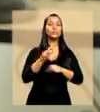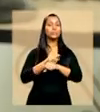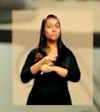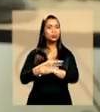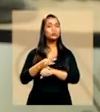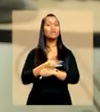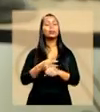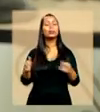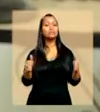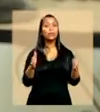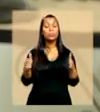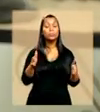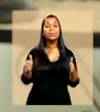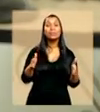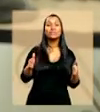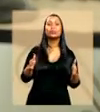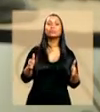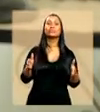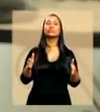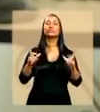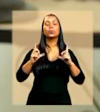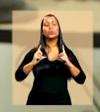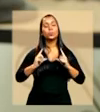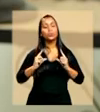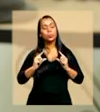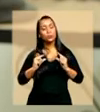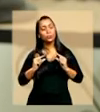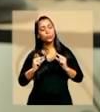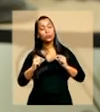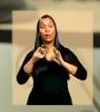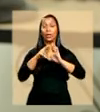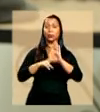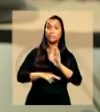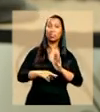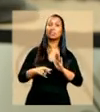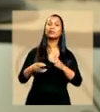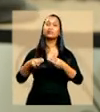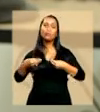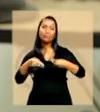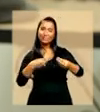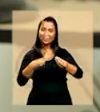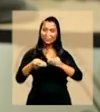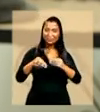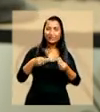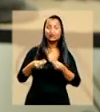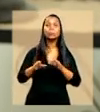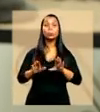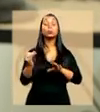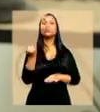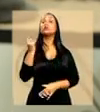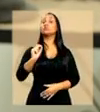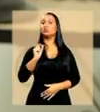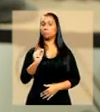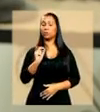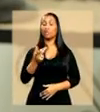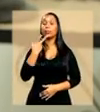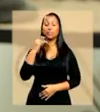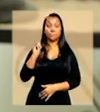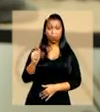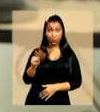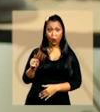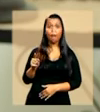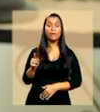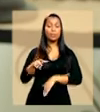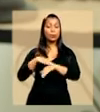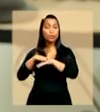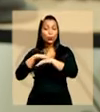período de férias é um período de maior relaxamento, né? As regras são mais flexíveis, mas é importante que esse